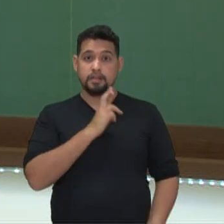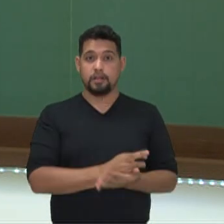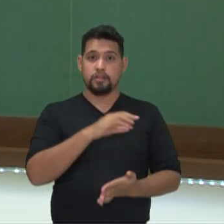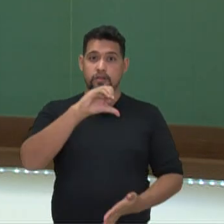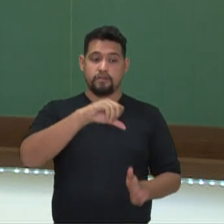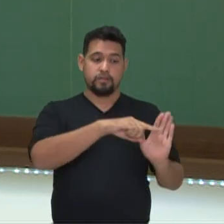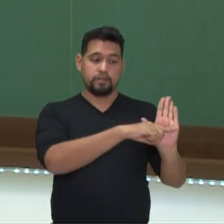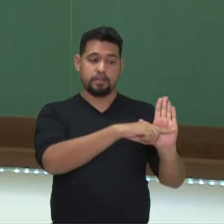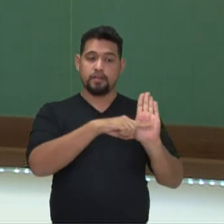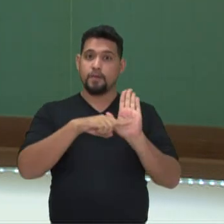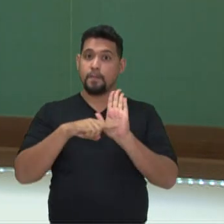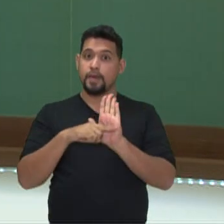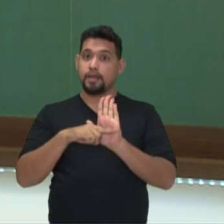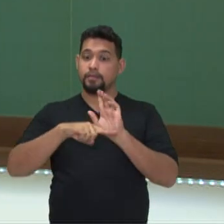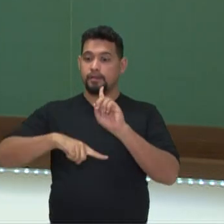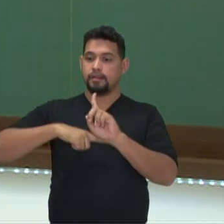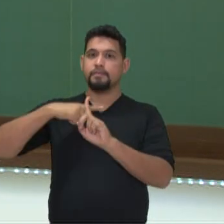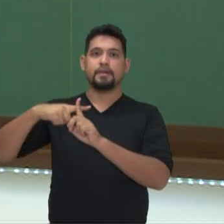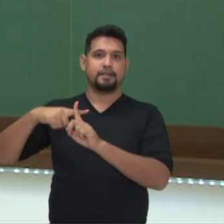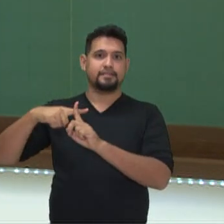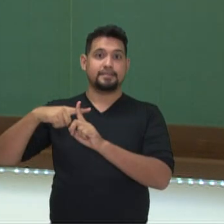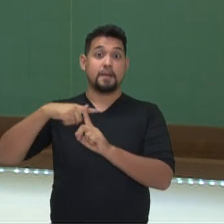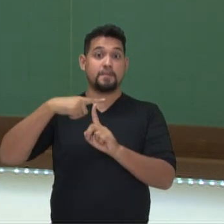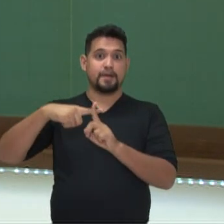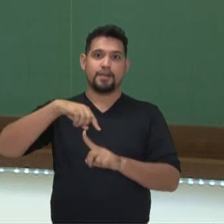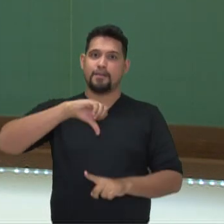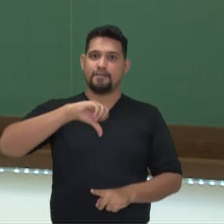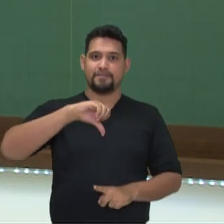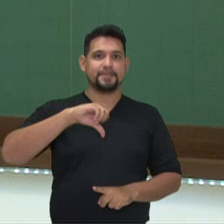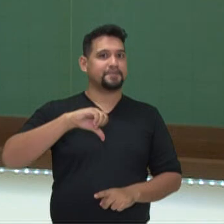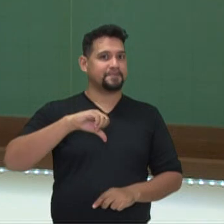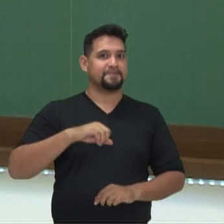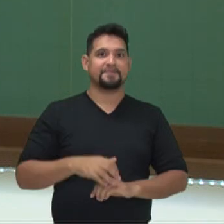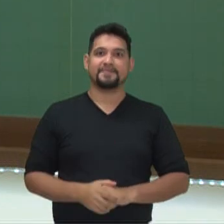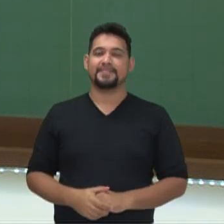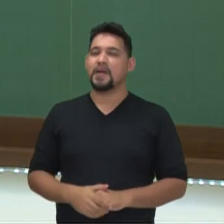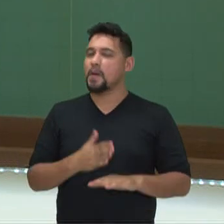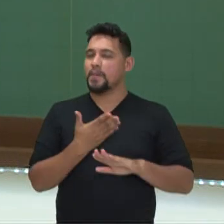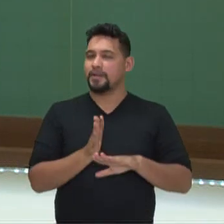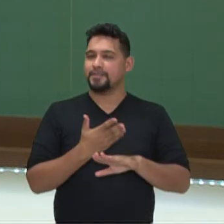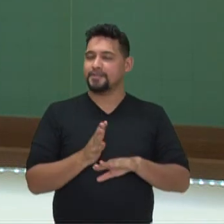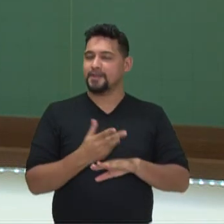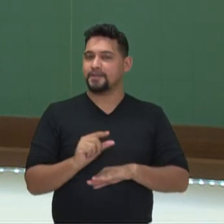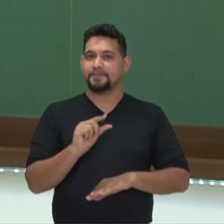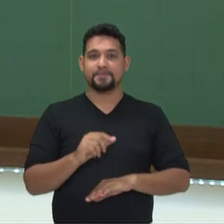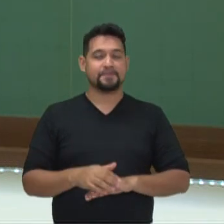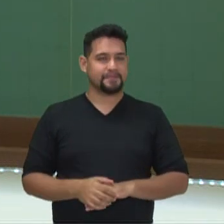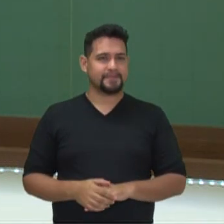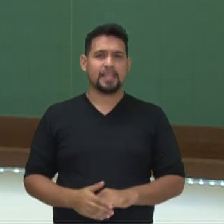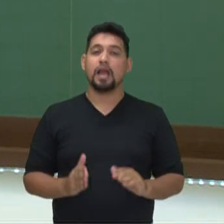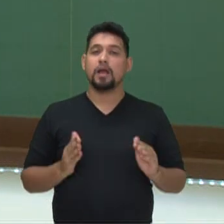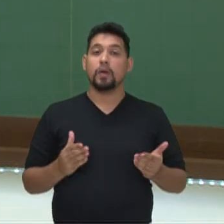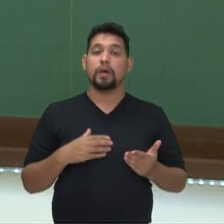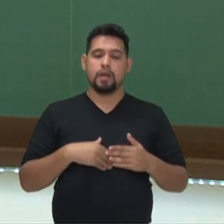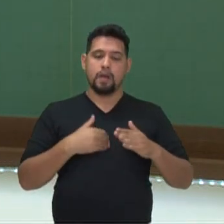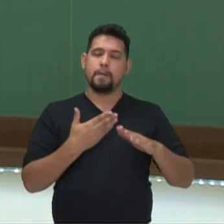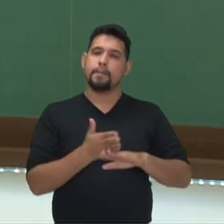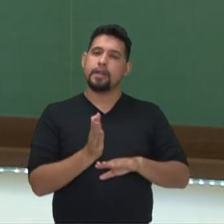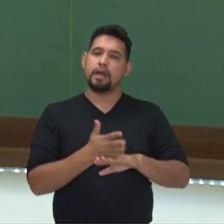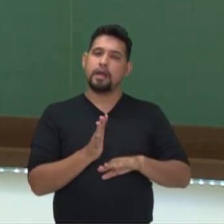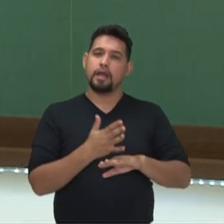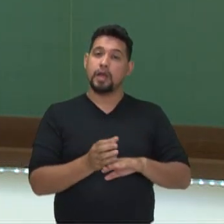com menos é mais 9, ok? Vamos praticar um pouquinho? Então, aqui no Praticando